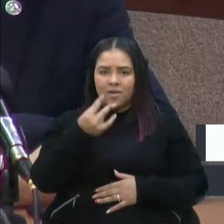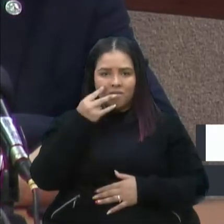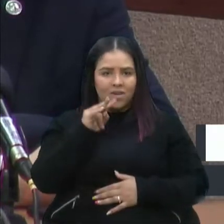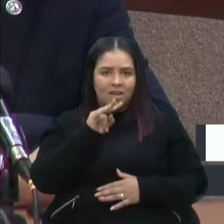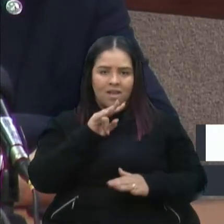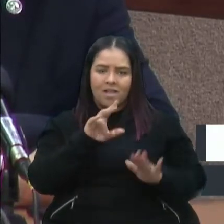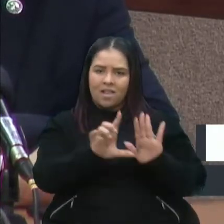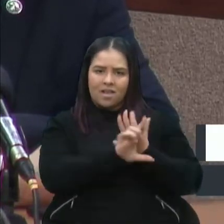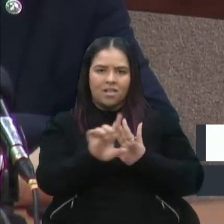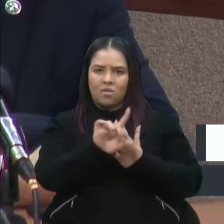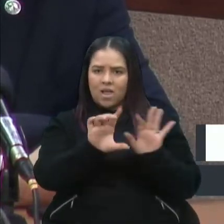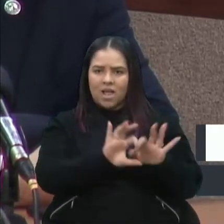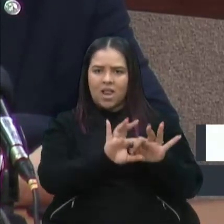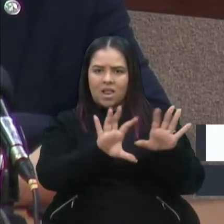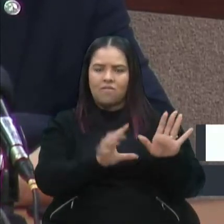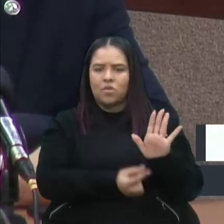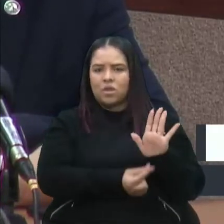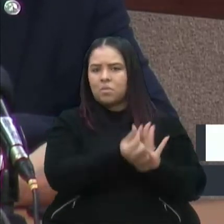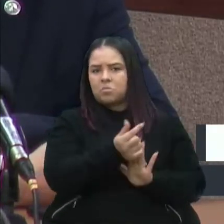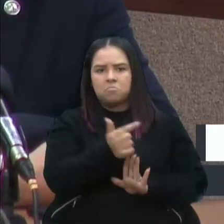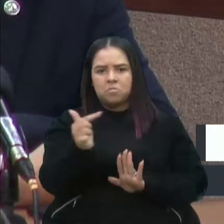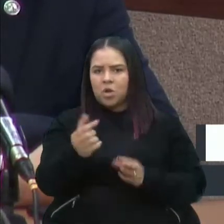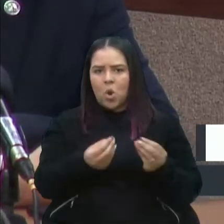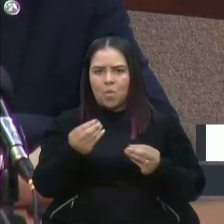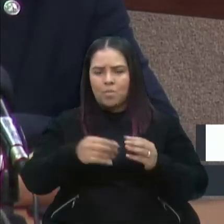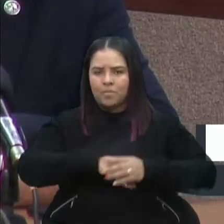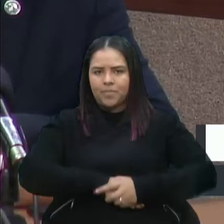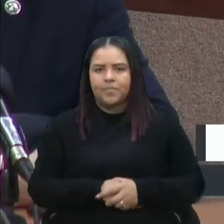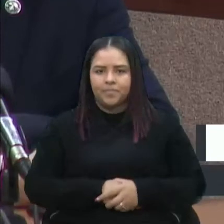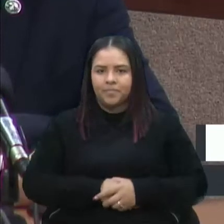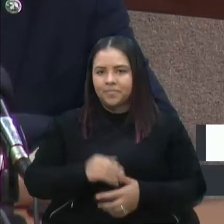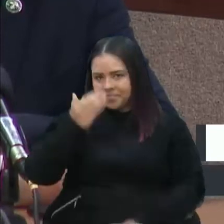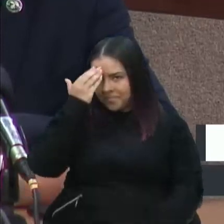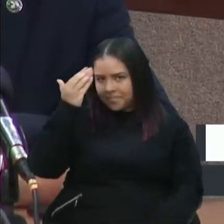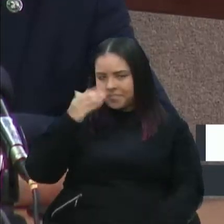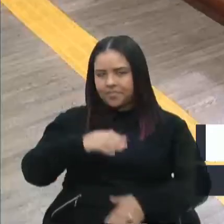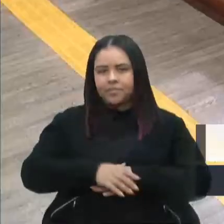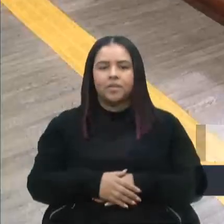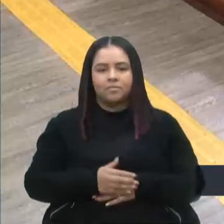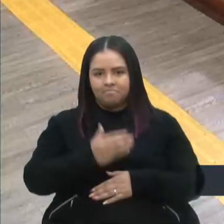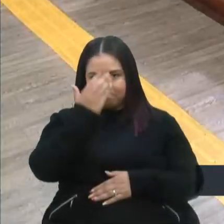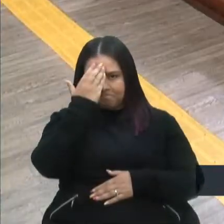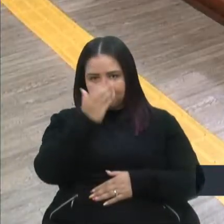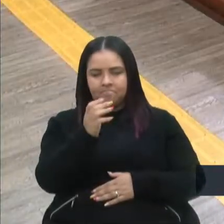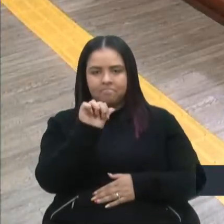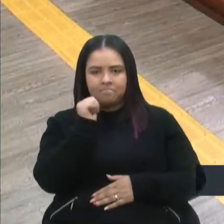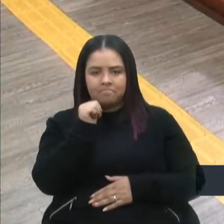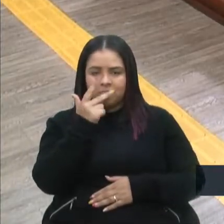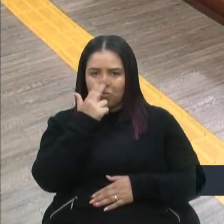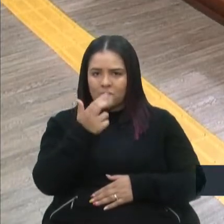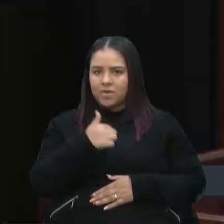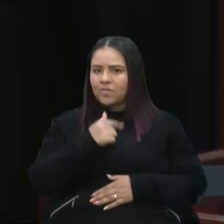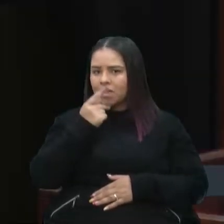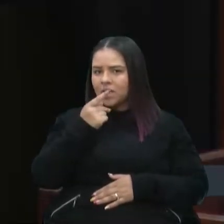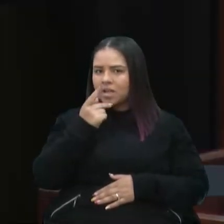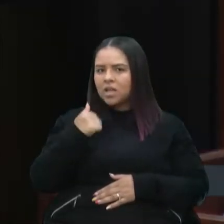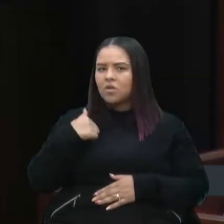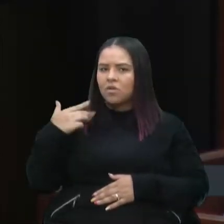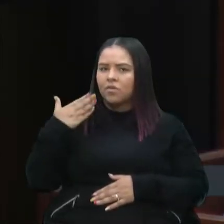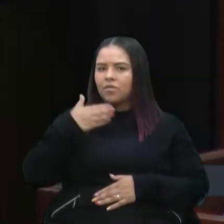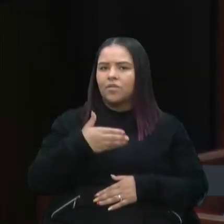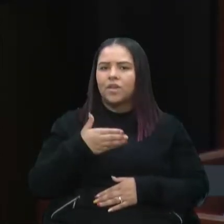é para liberar orçamento. Isso não existe. Obrigado. Obrigado, vereador Marcon. Então é que nem eu disse, eu vim aqui, fiz uma